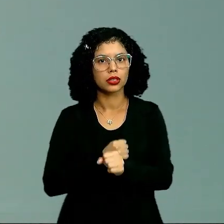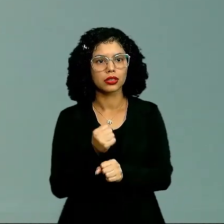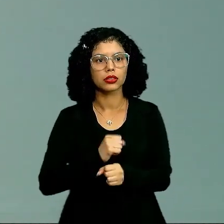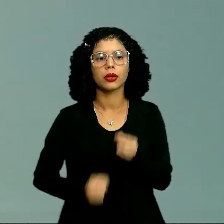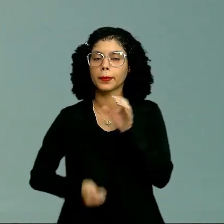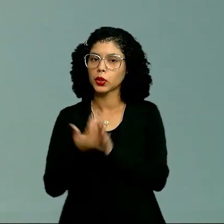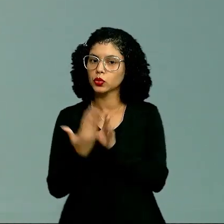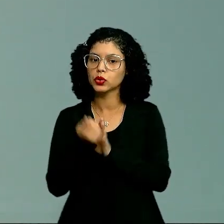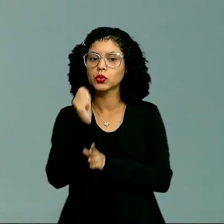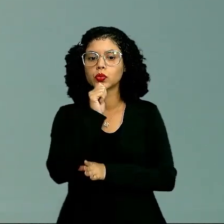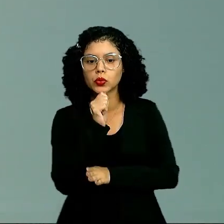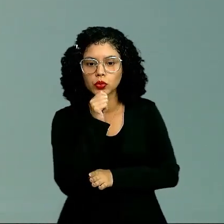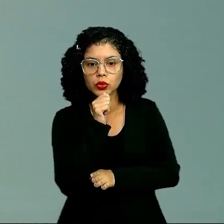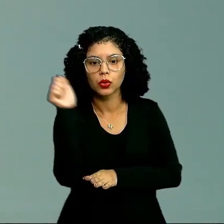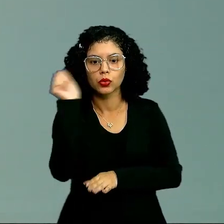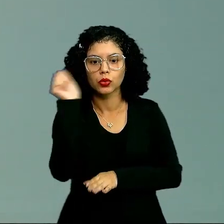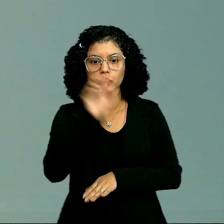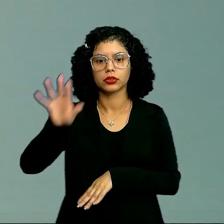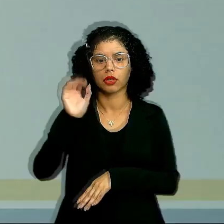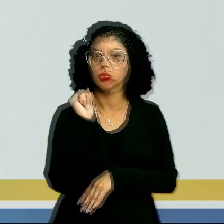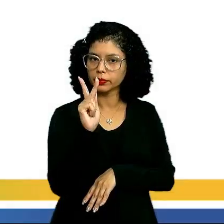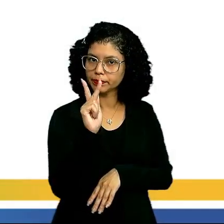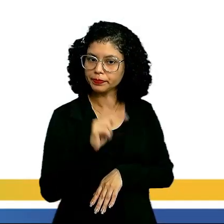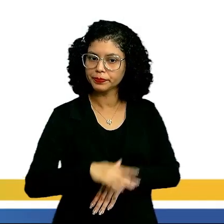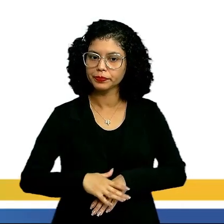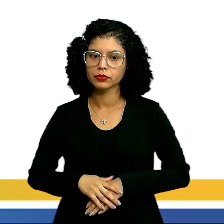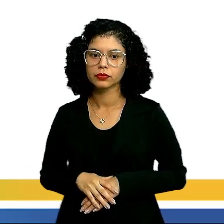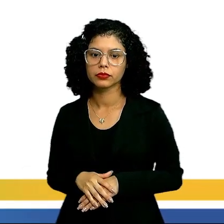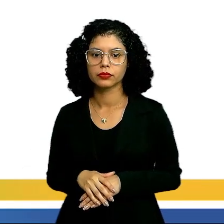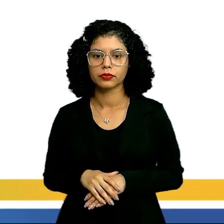uma produção universal, tá bom?